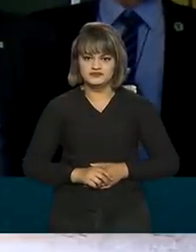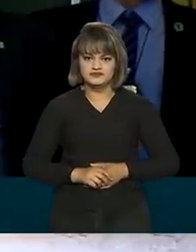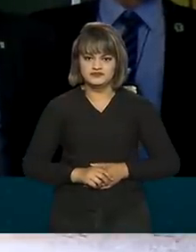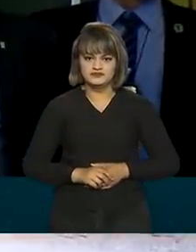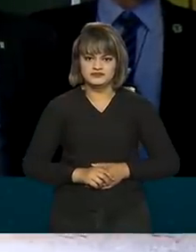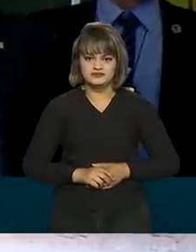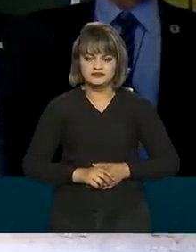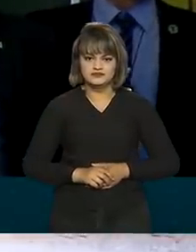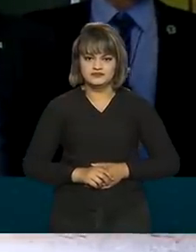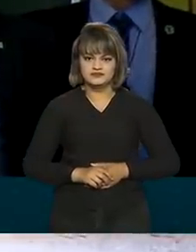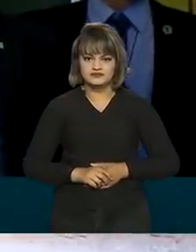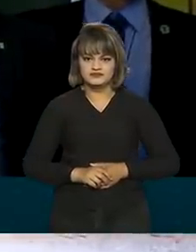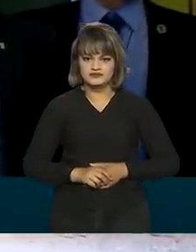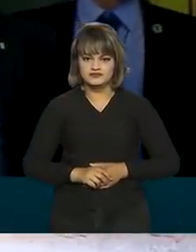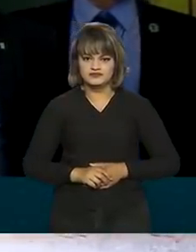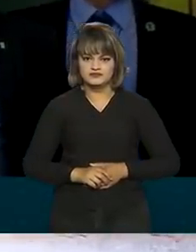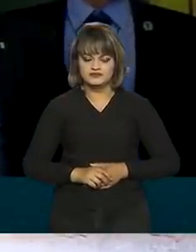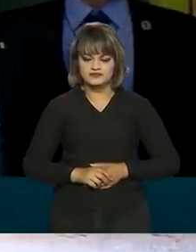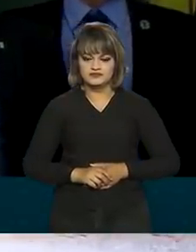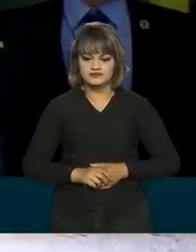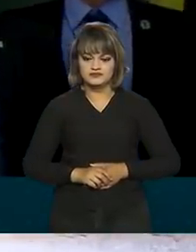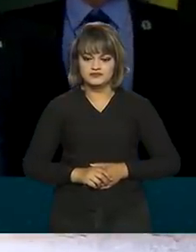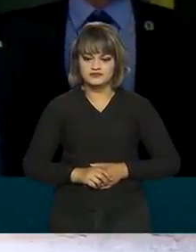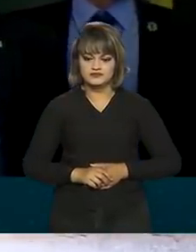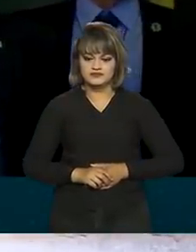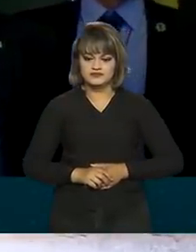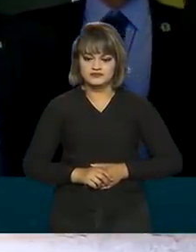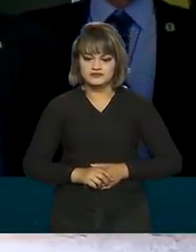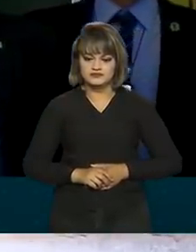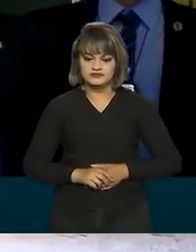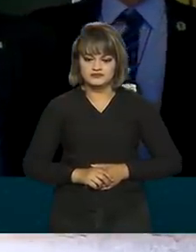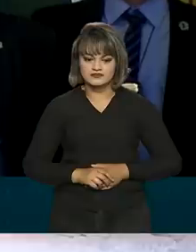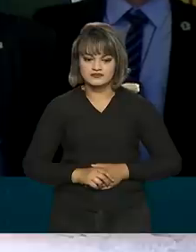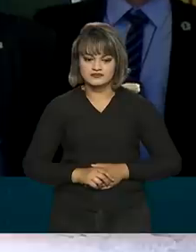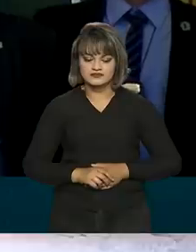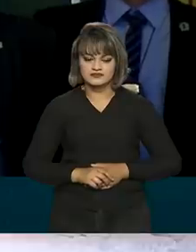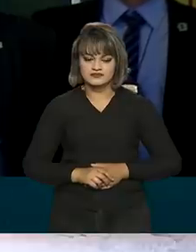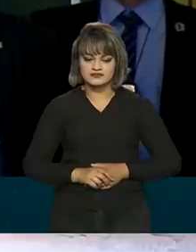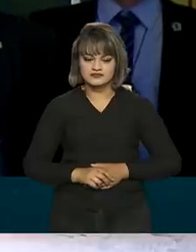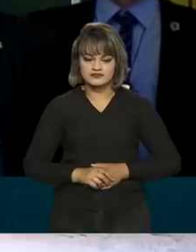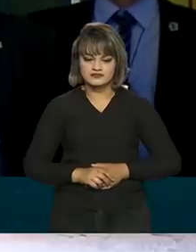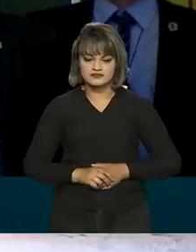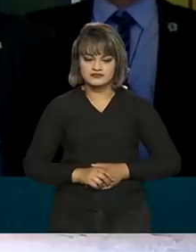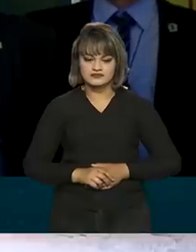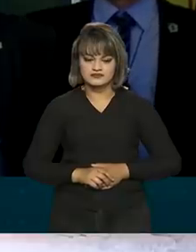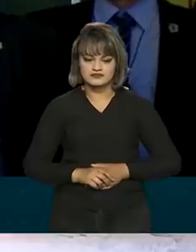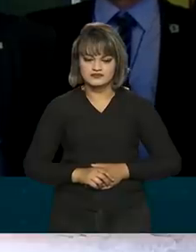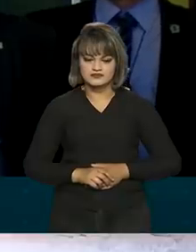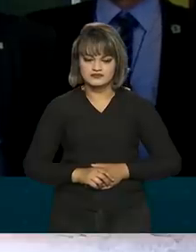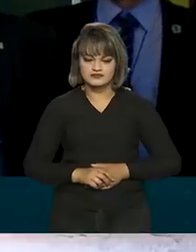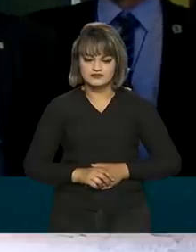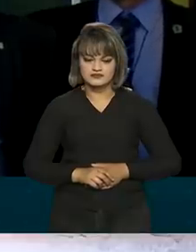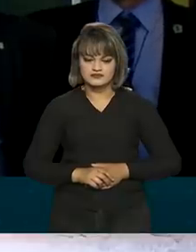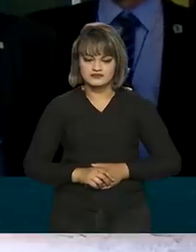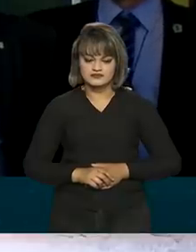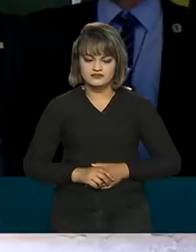enviar para o Supremo Tribunal Federal um homem terrivelmente evangélico